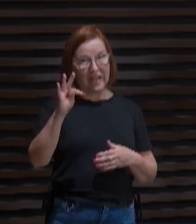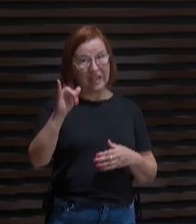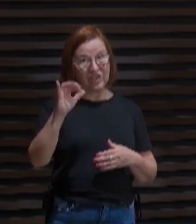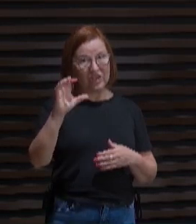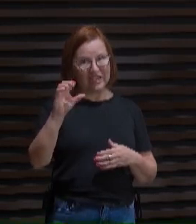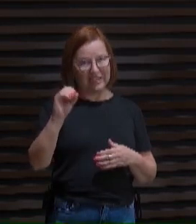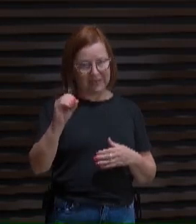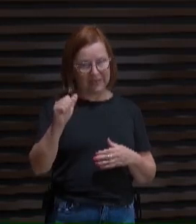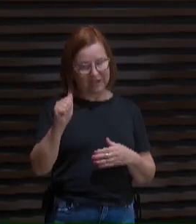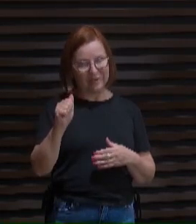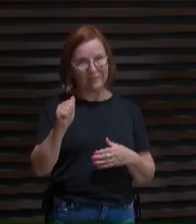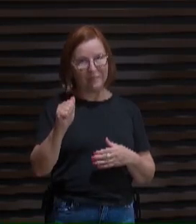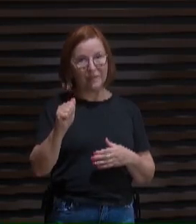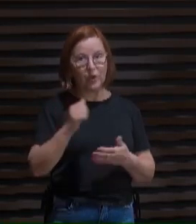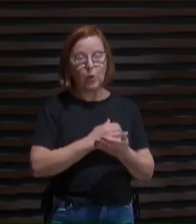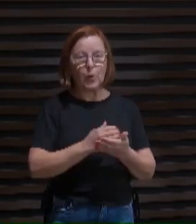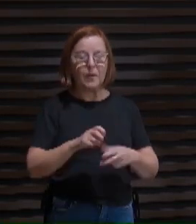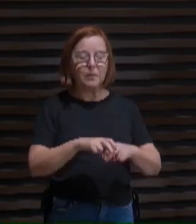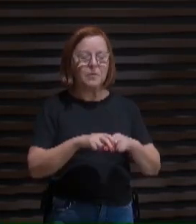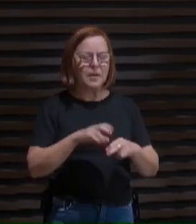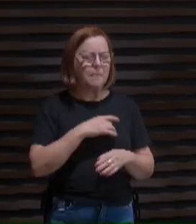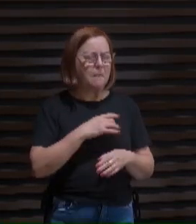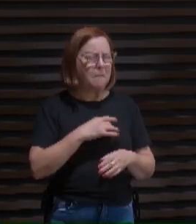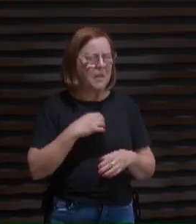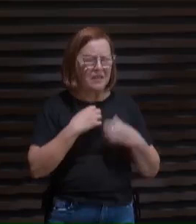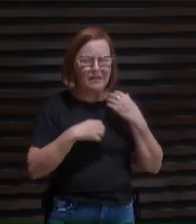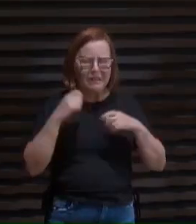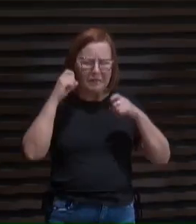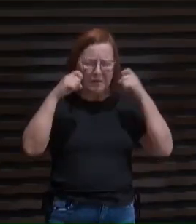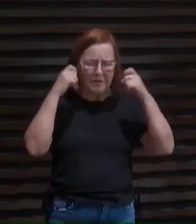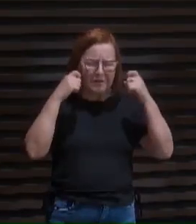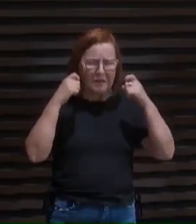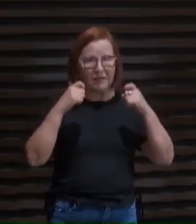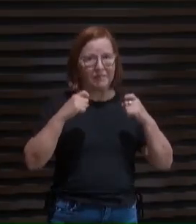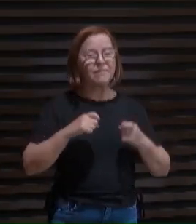minhas ansiedades, com as minhas preocupações, com as minhas angústias.